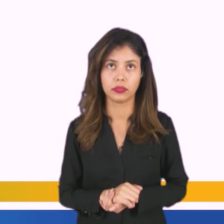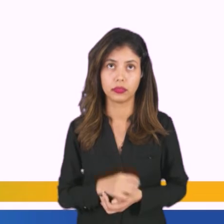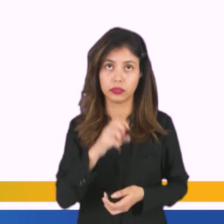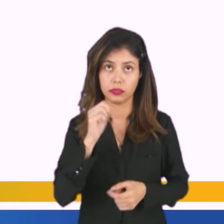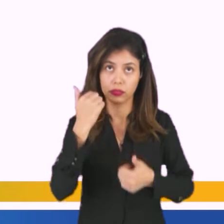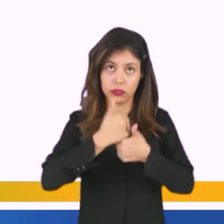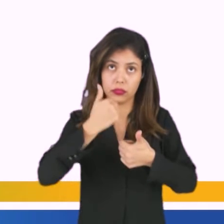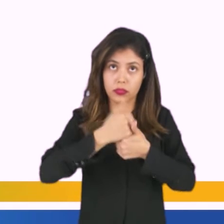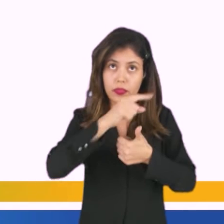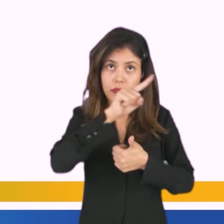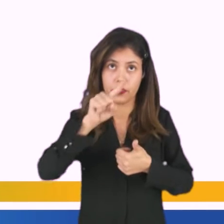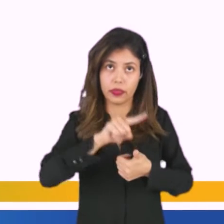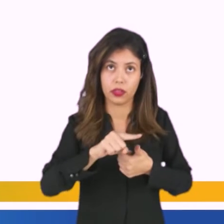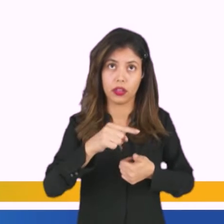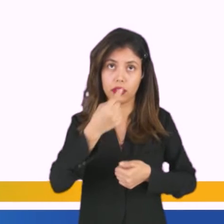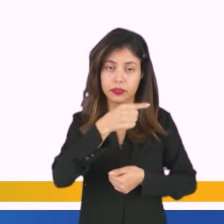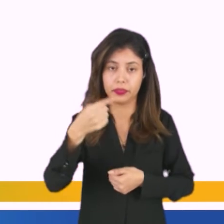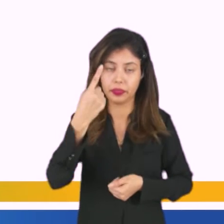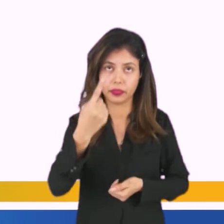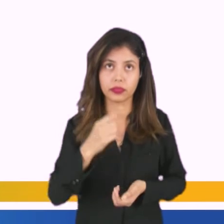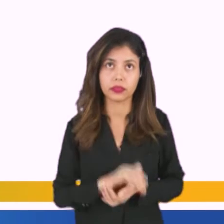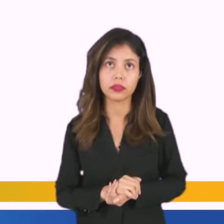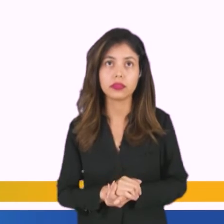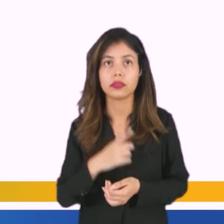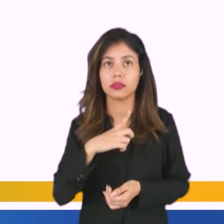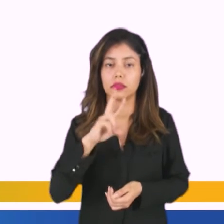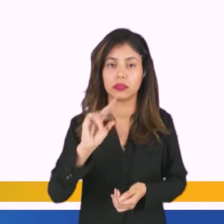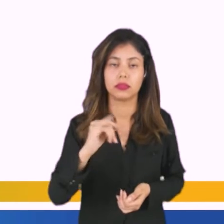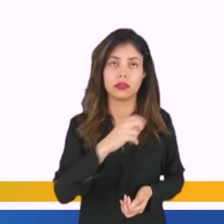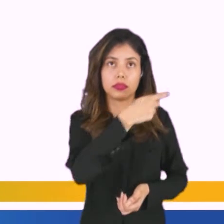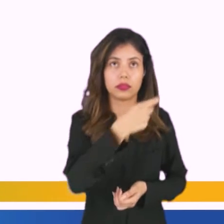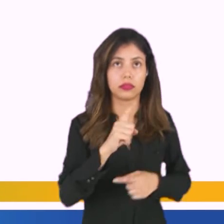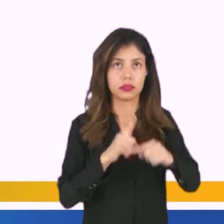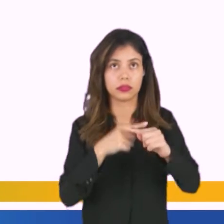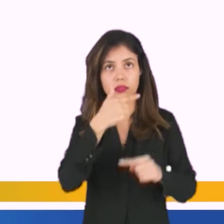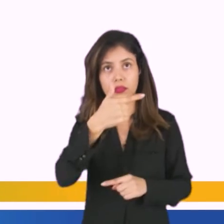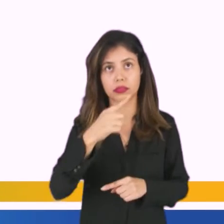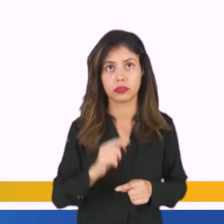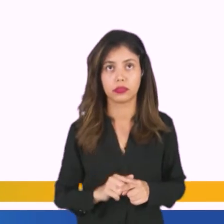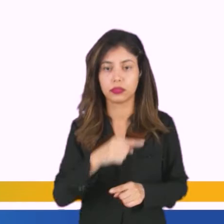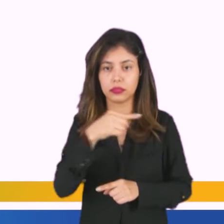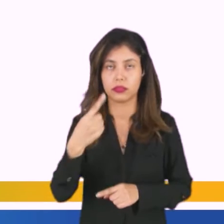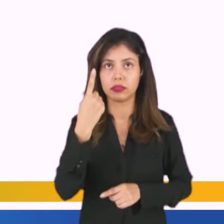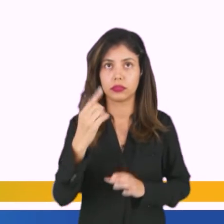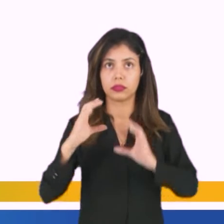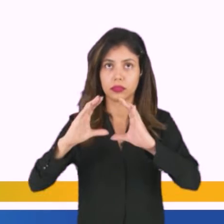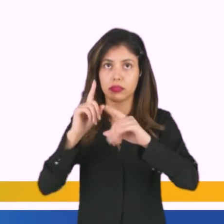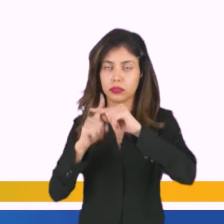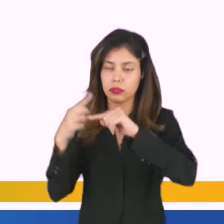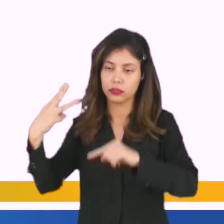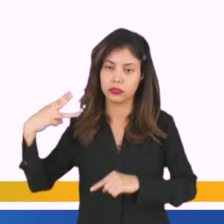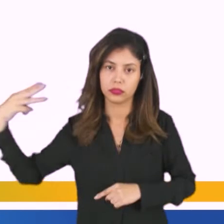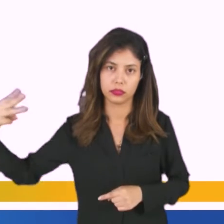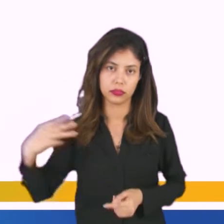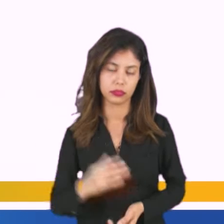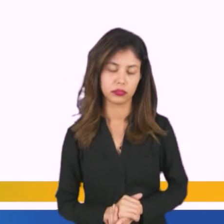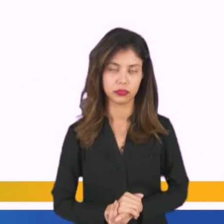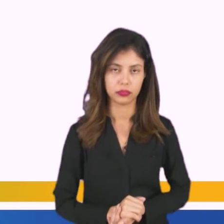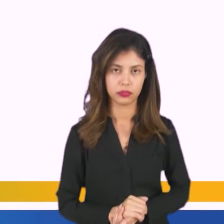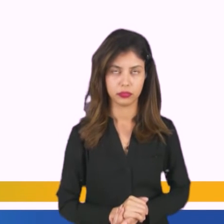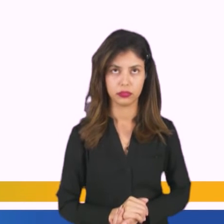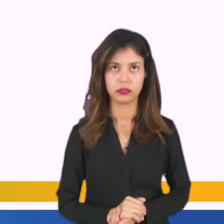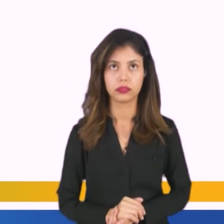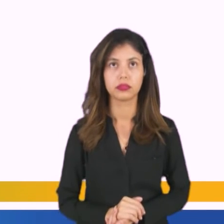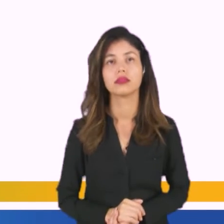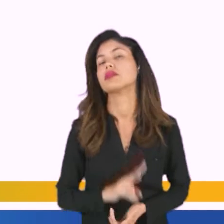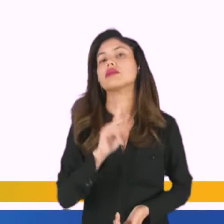e de y, que é igual a menos 1, vamos ter a seguinte sentença. X mais 2 vezes menos 1, mais 3,